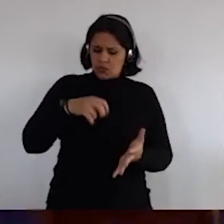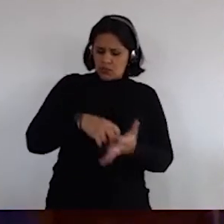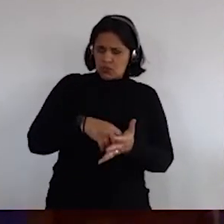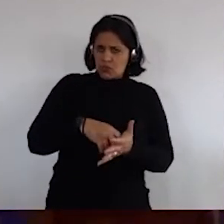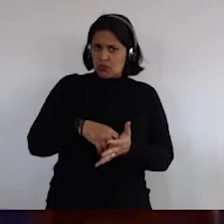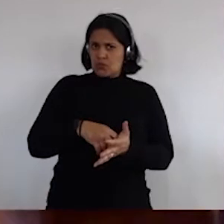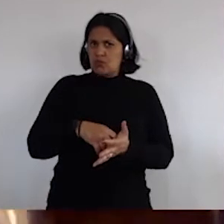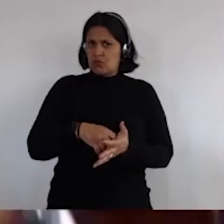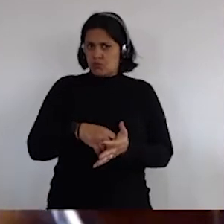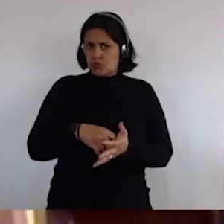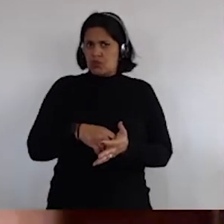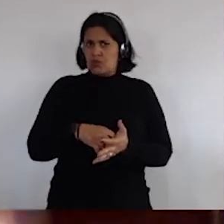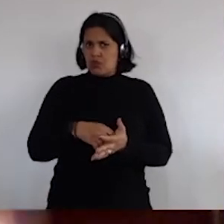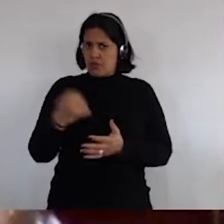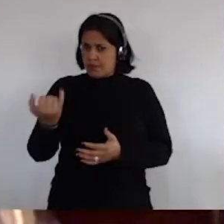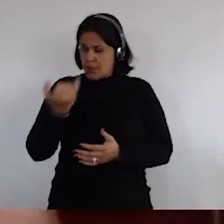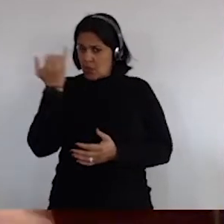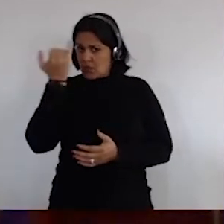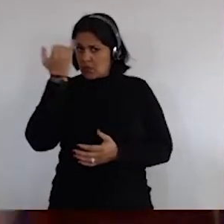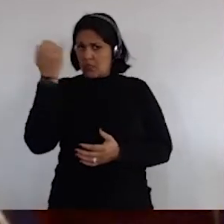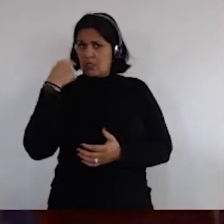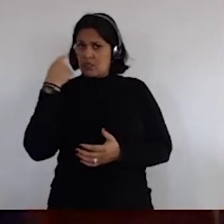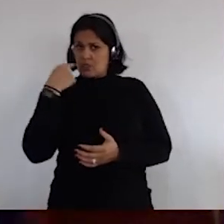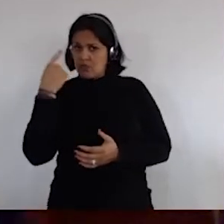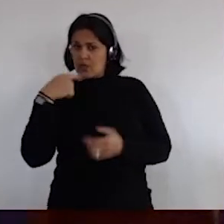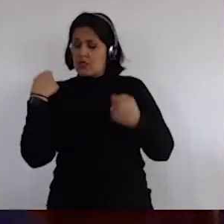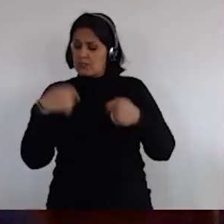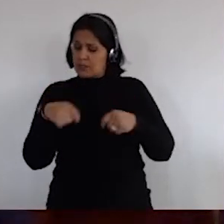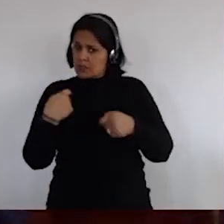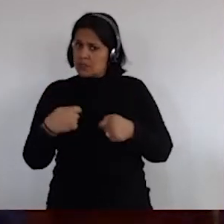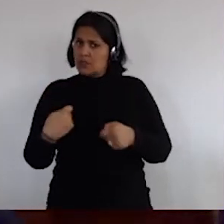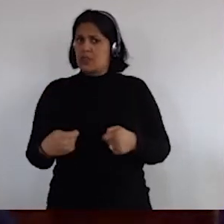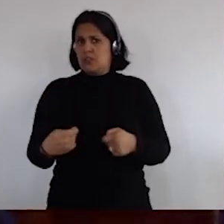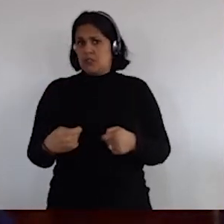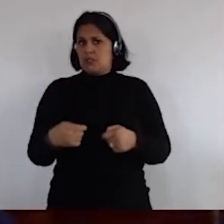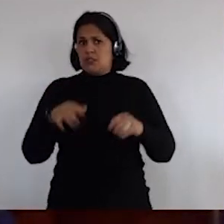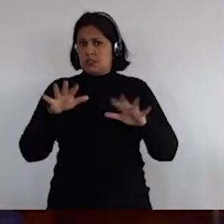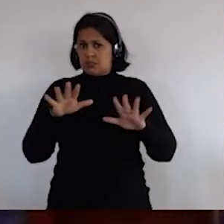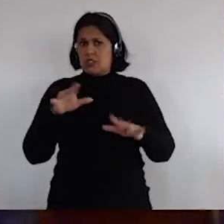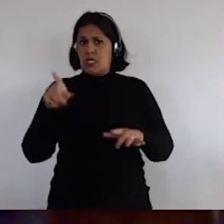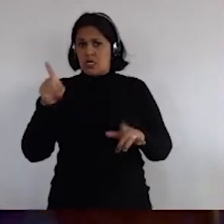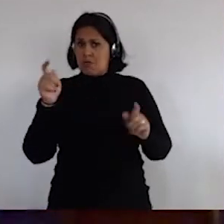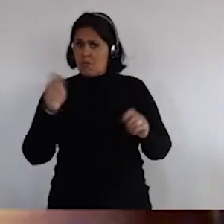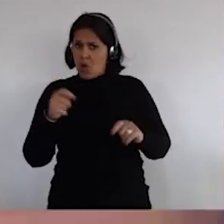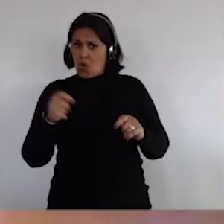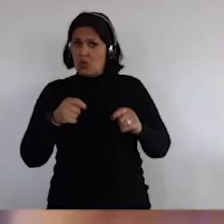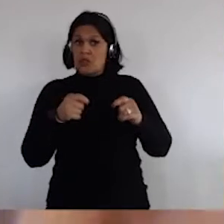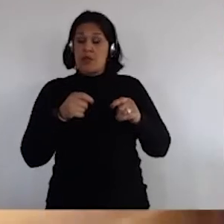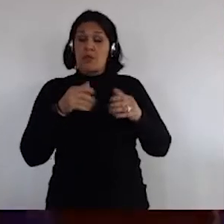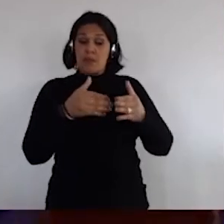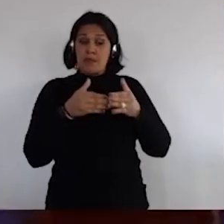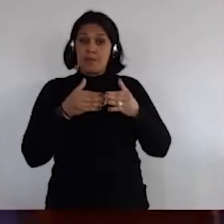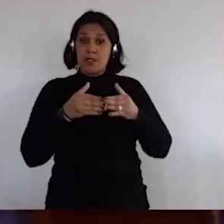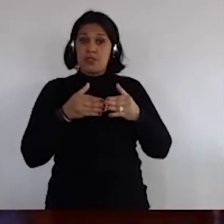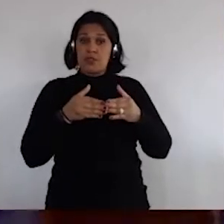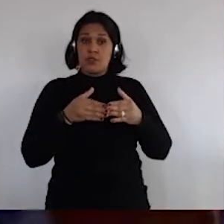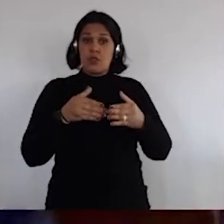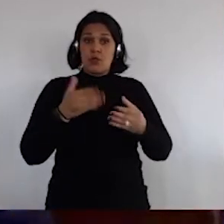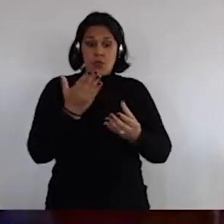e é importante que a advocacia brasileira hoje saiba disso, que ela pode requerer a retirada do processo do